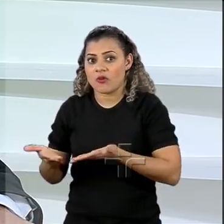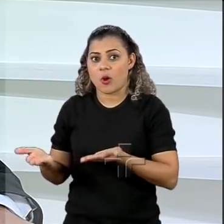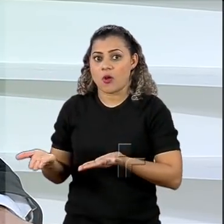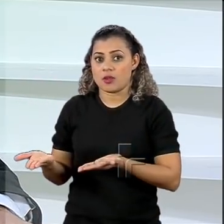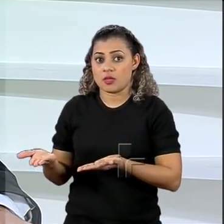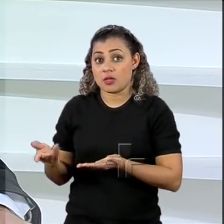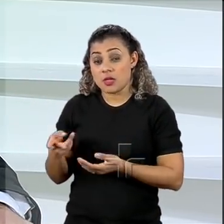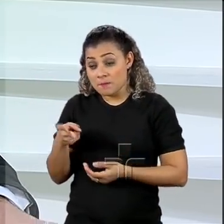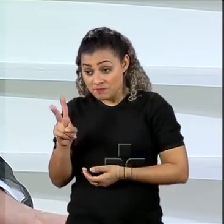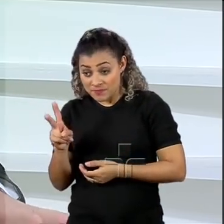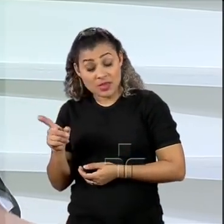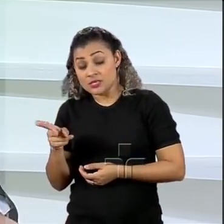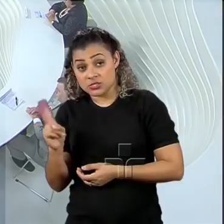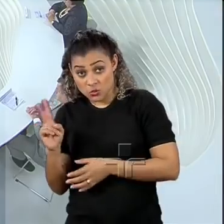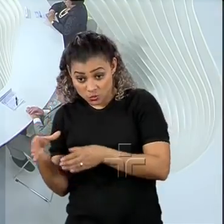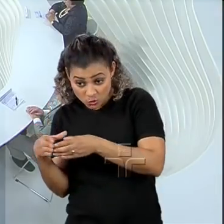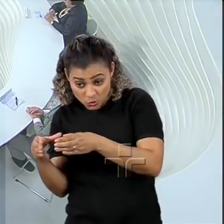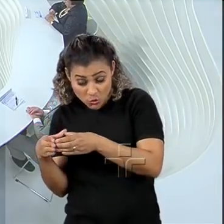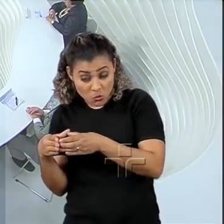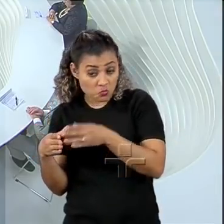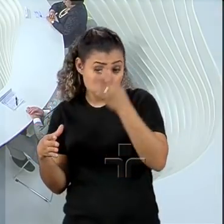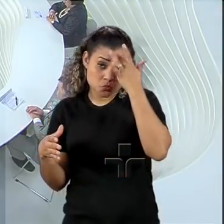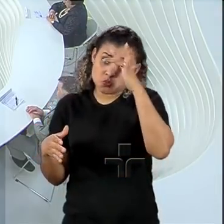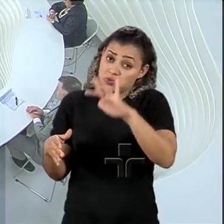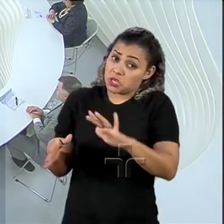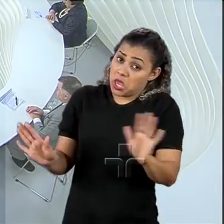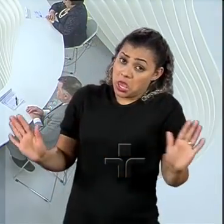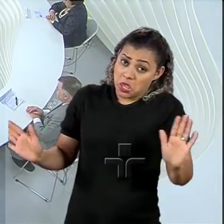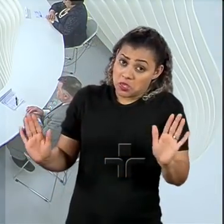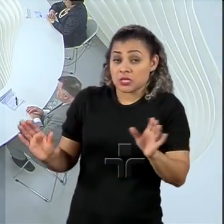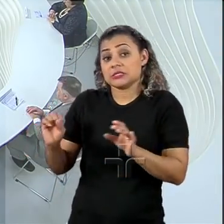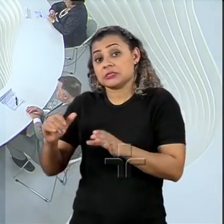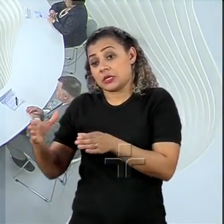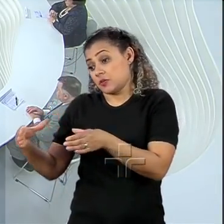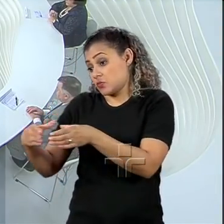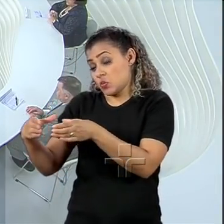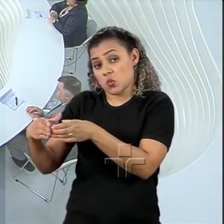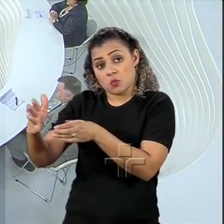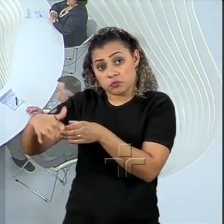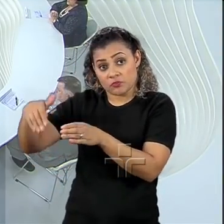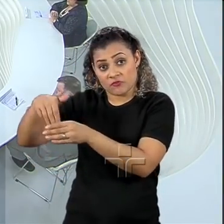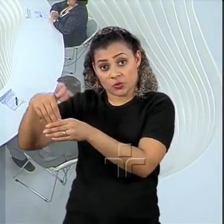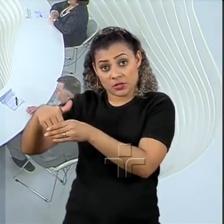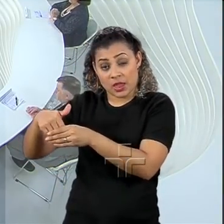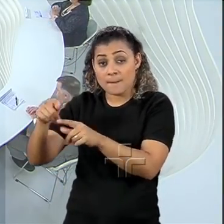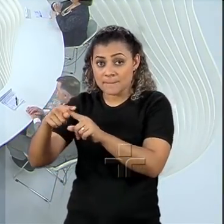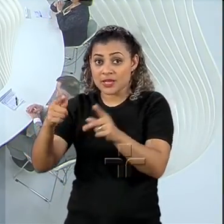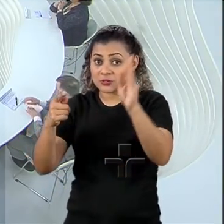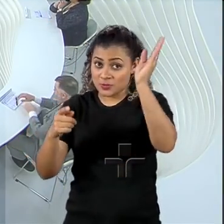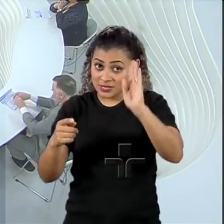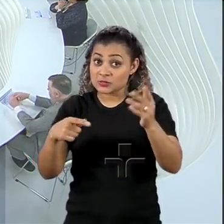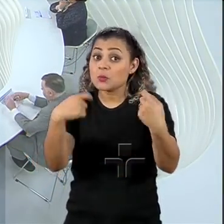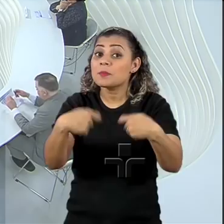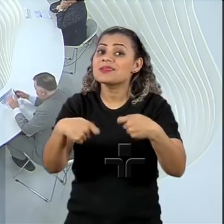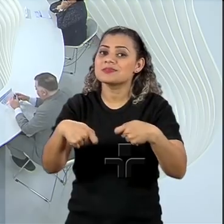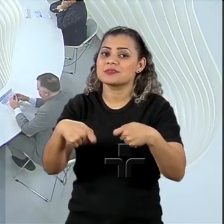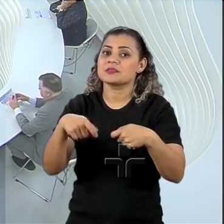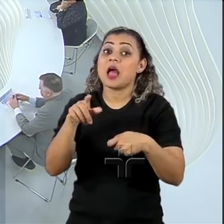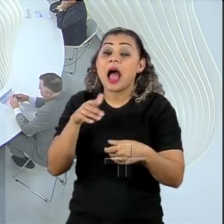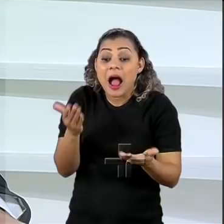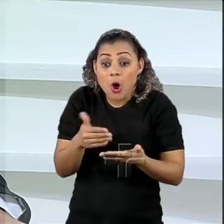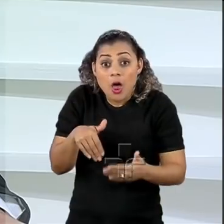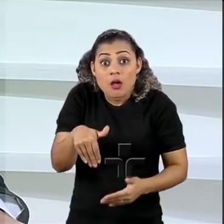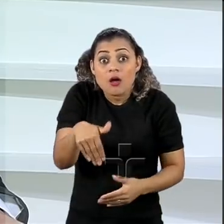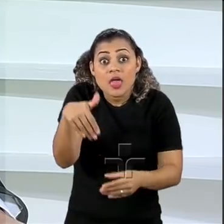no plenário, mas o país precisa também, para a estabilidade das suas instituições, agora às vésperas de uma eleição que vai ser